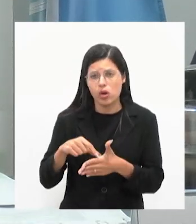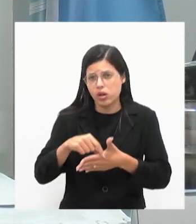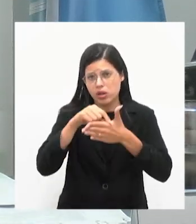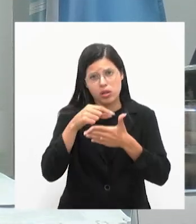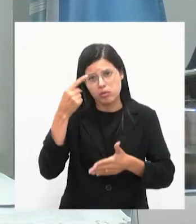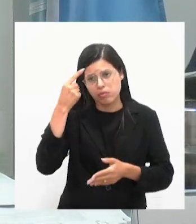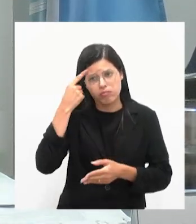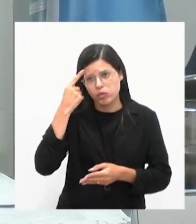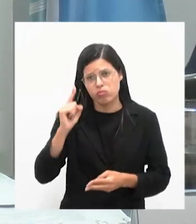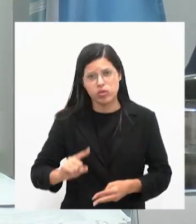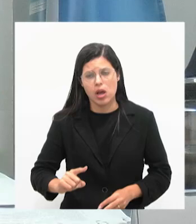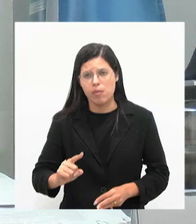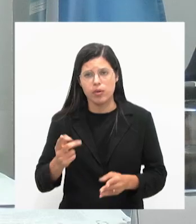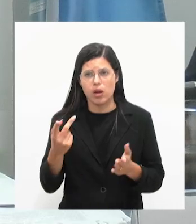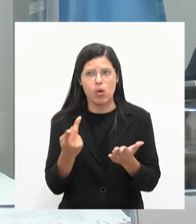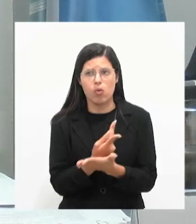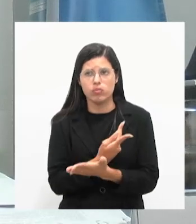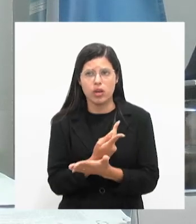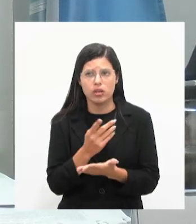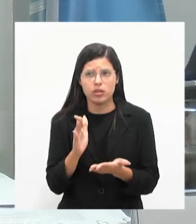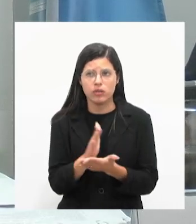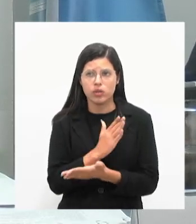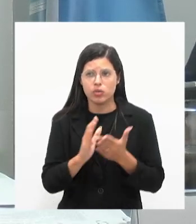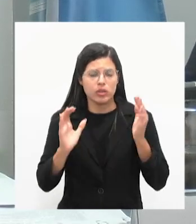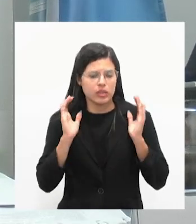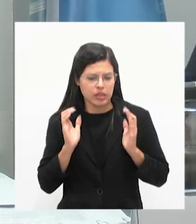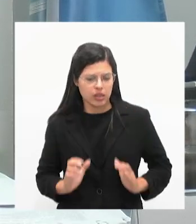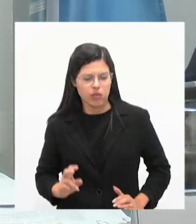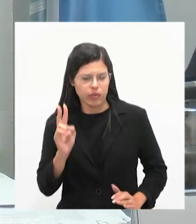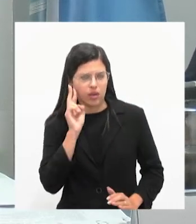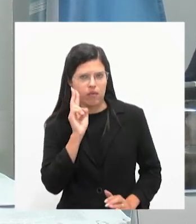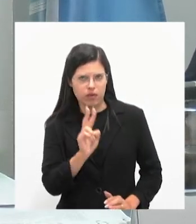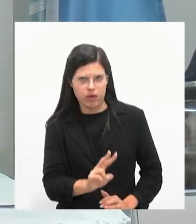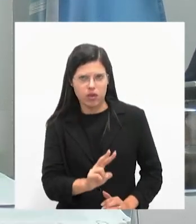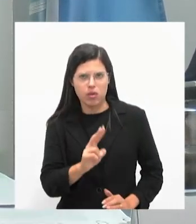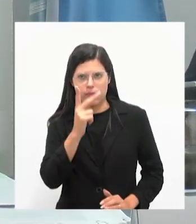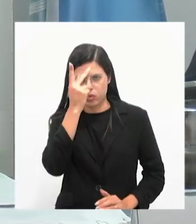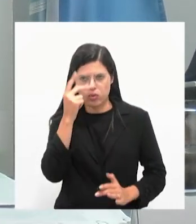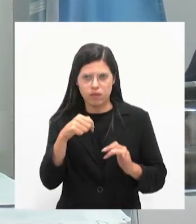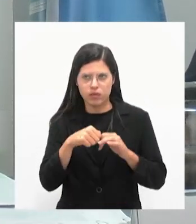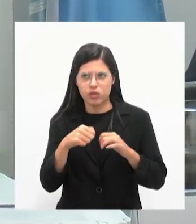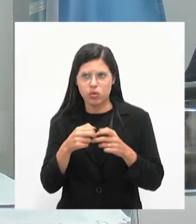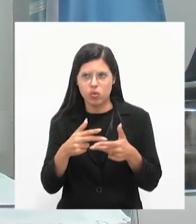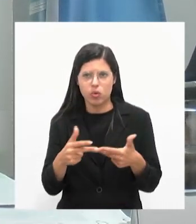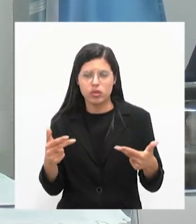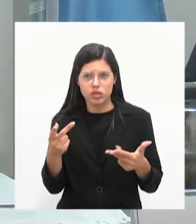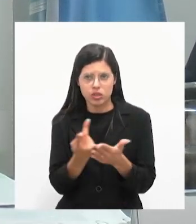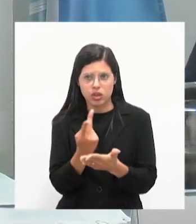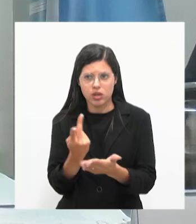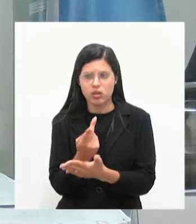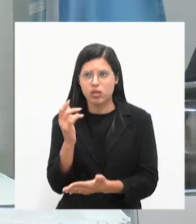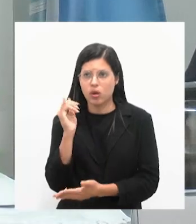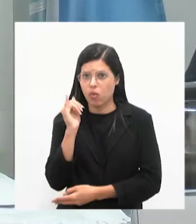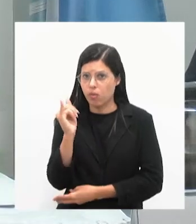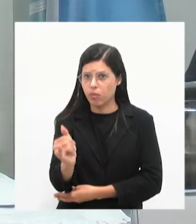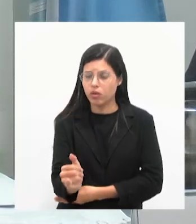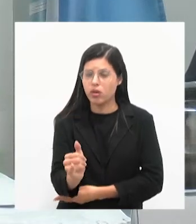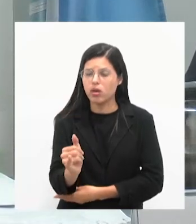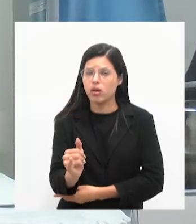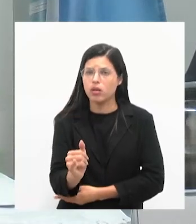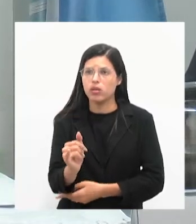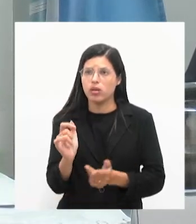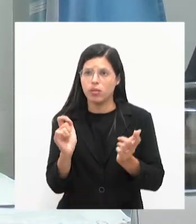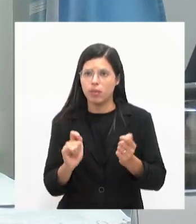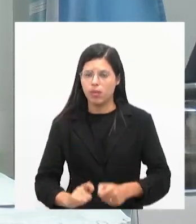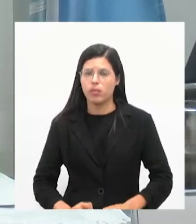tem como saber o que acontece na ponta. Às vezes é o cidadão que está ali vendo o cara fazendo uma coisa de errado e está comunicando ao senhor que permite que o senhor corrija, tire o